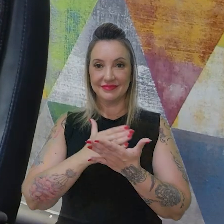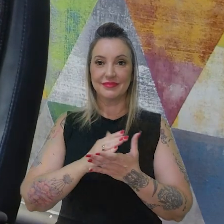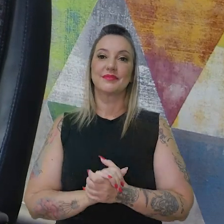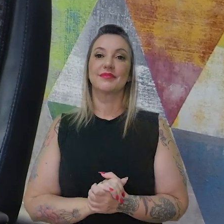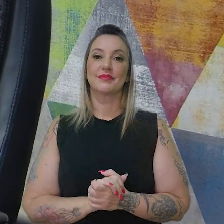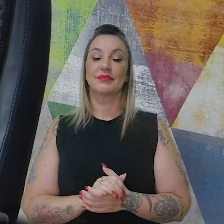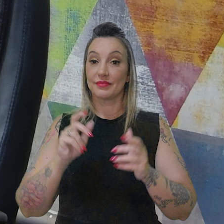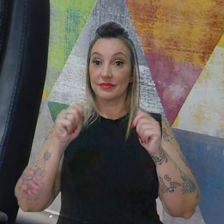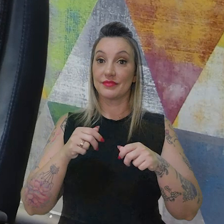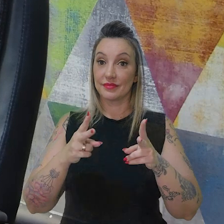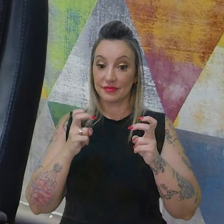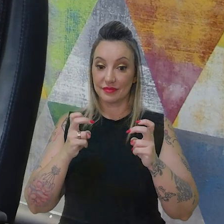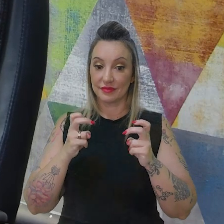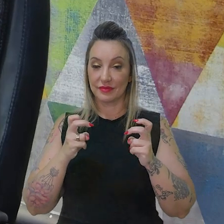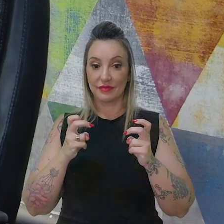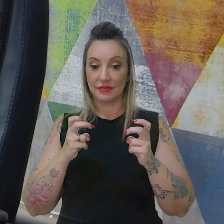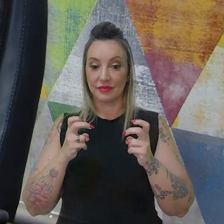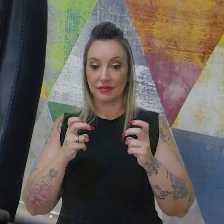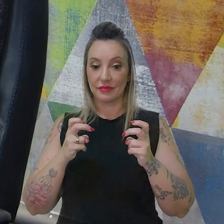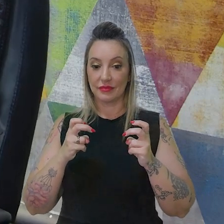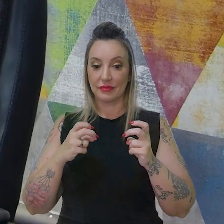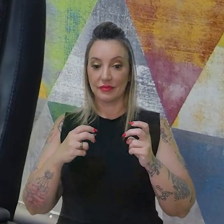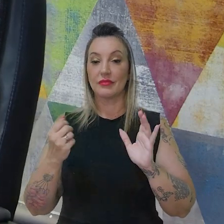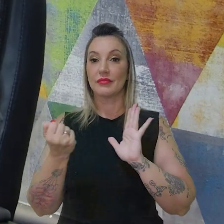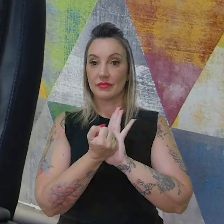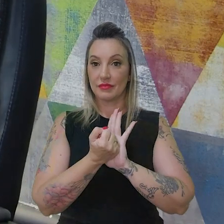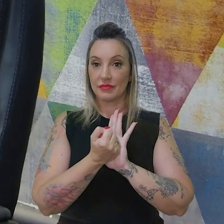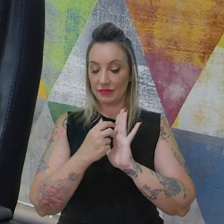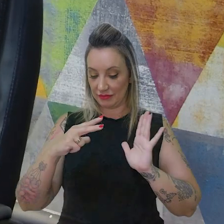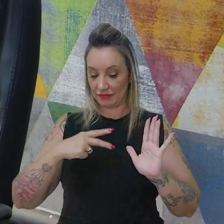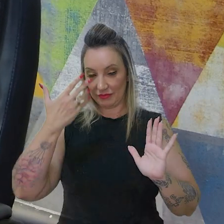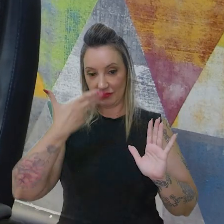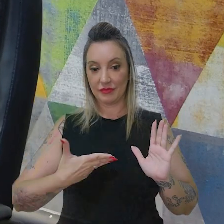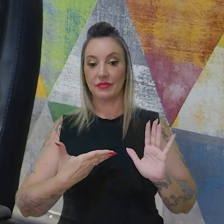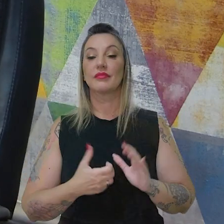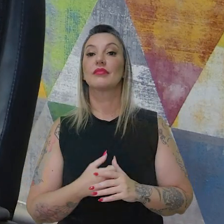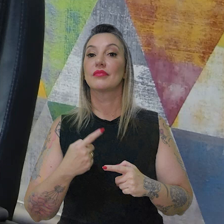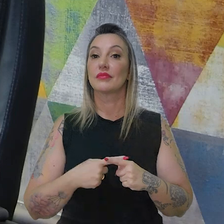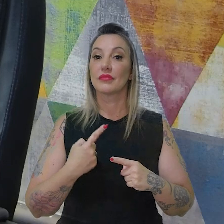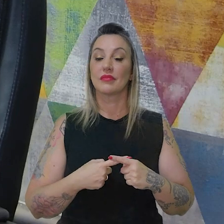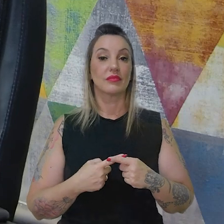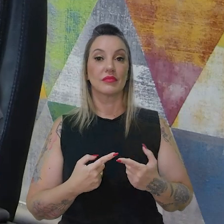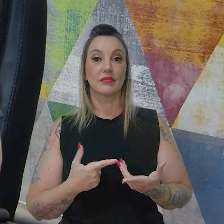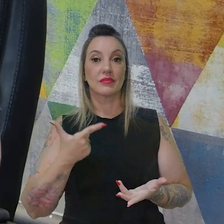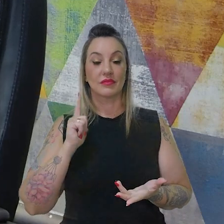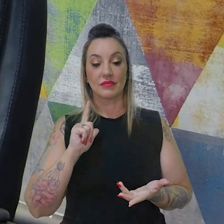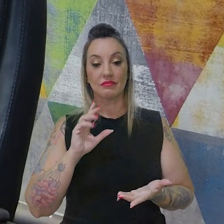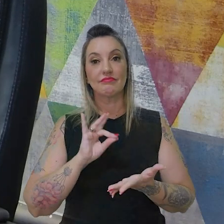que dá para perceber nitidamente a aplicação da marca pessoal em você porque antes